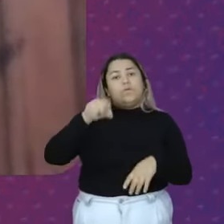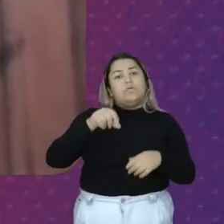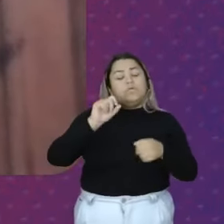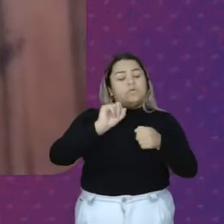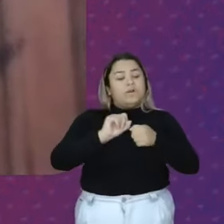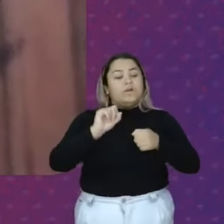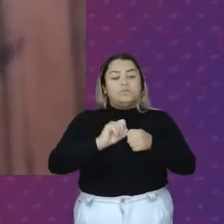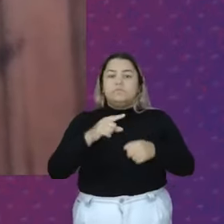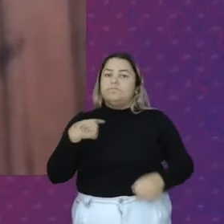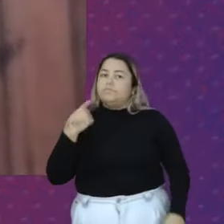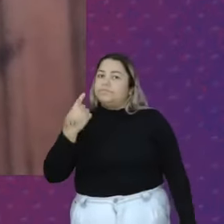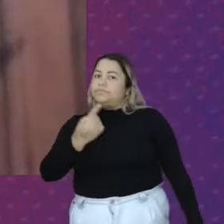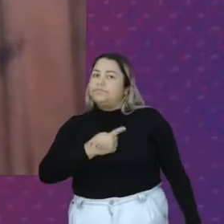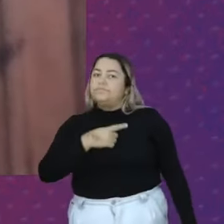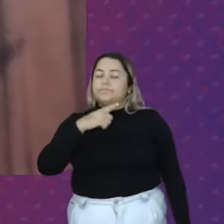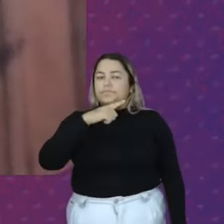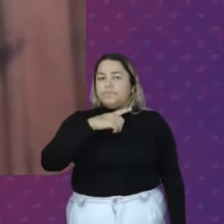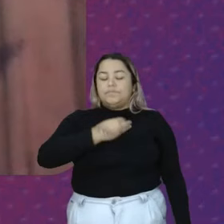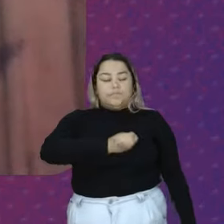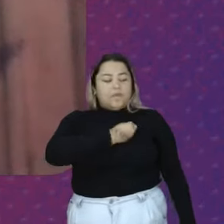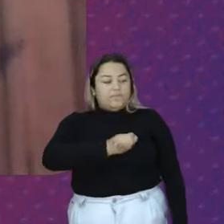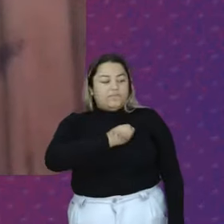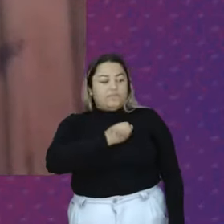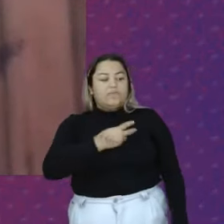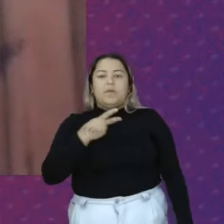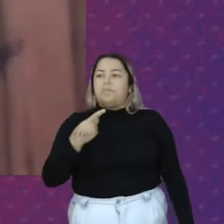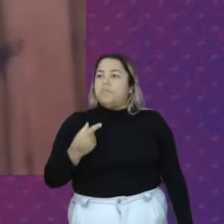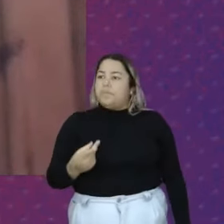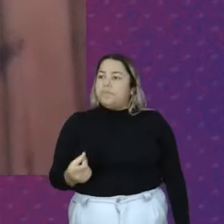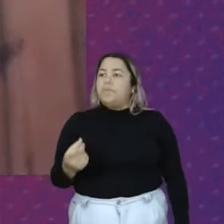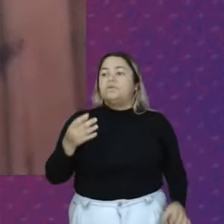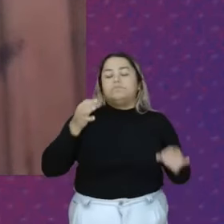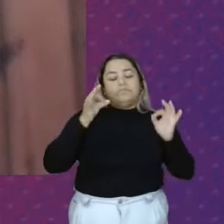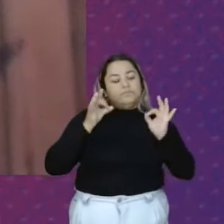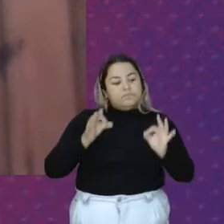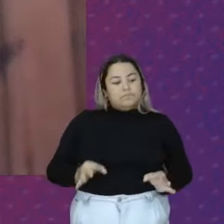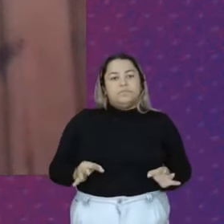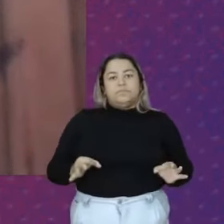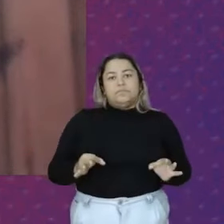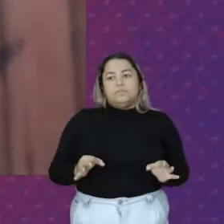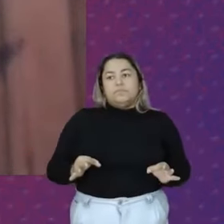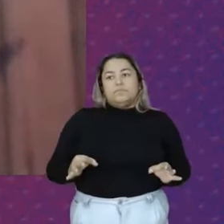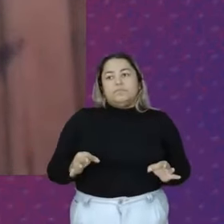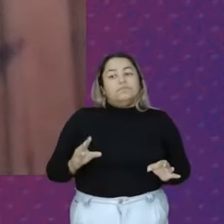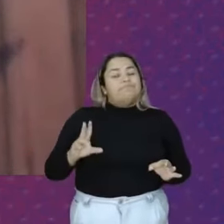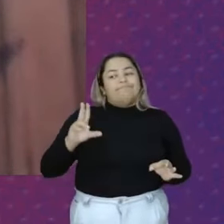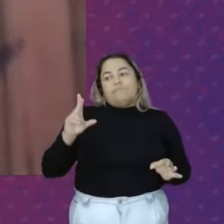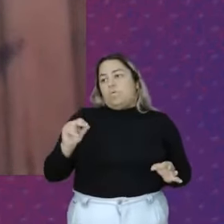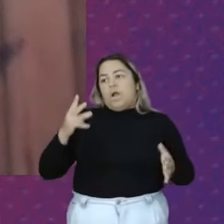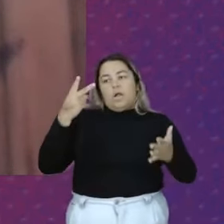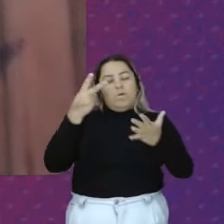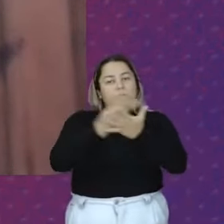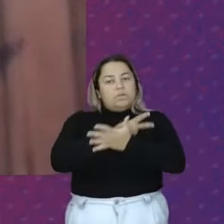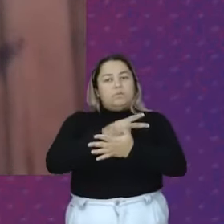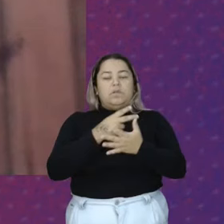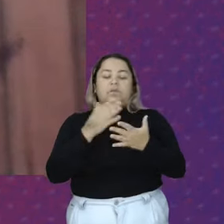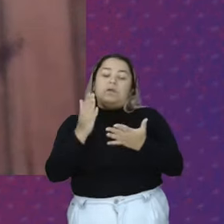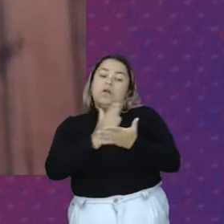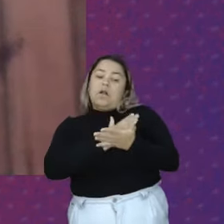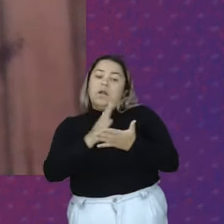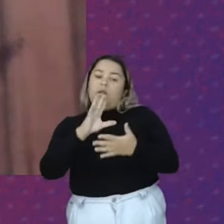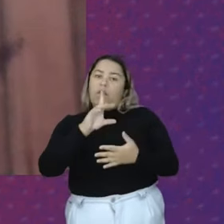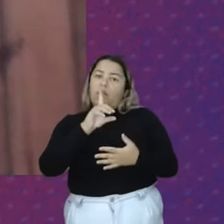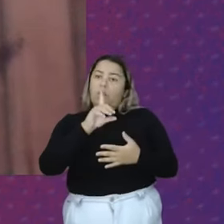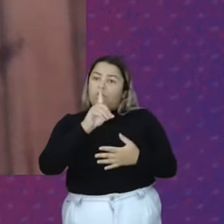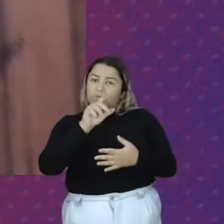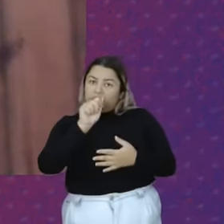com que a gente possa ter uma vida plena e digna que normalmente eh não acontece alguns dados que a gente tem